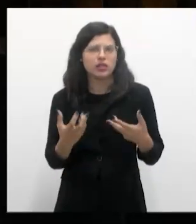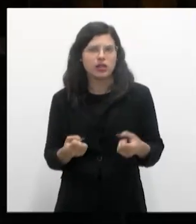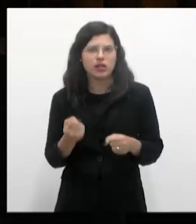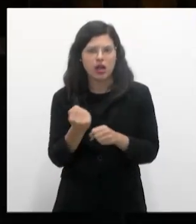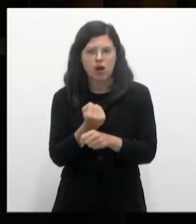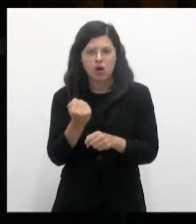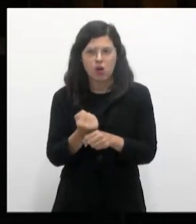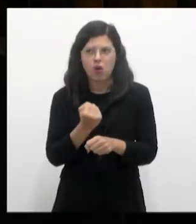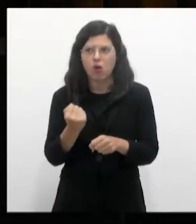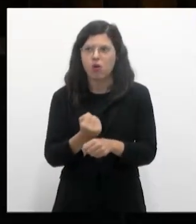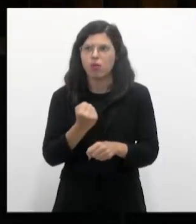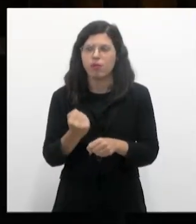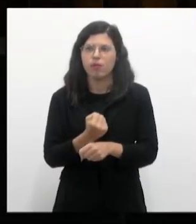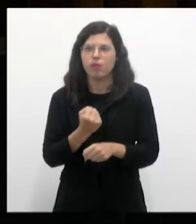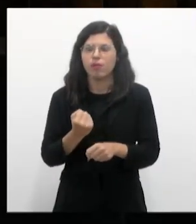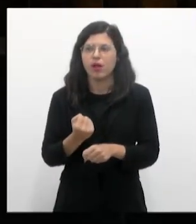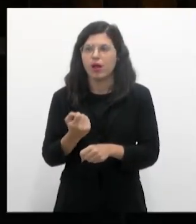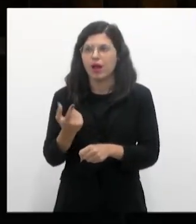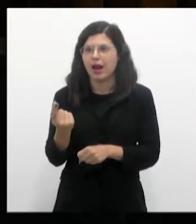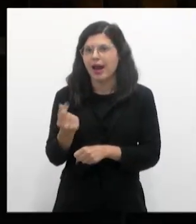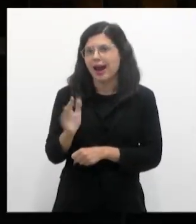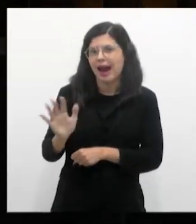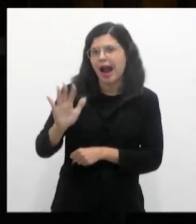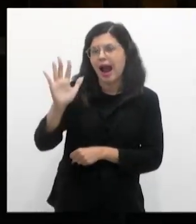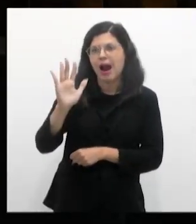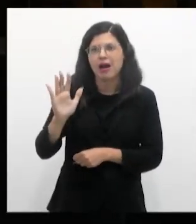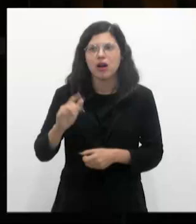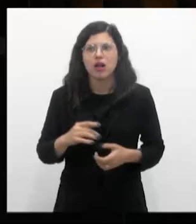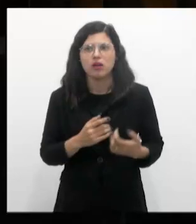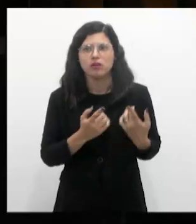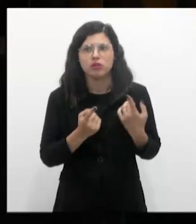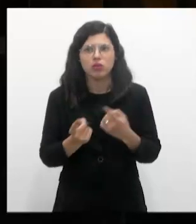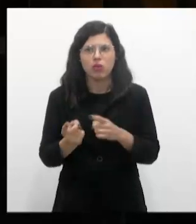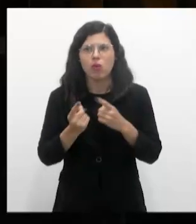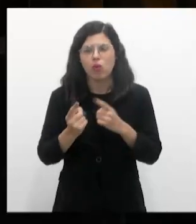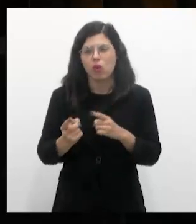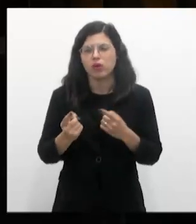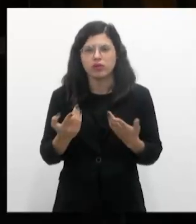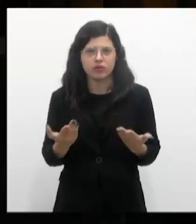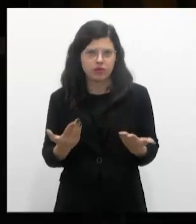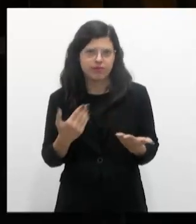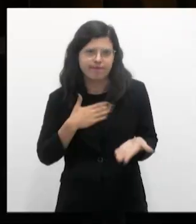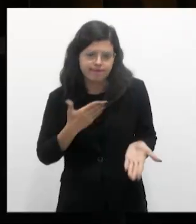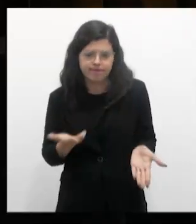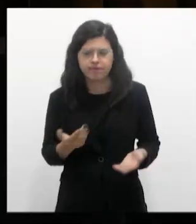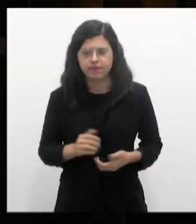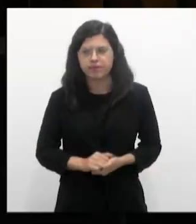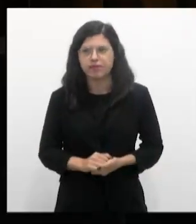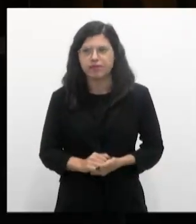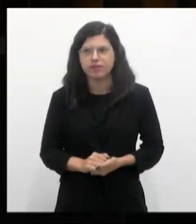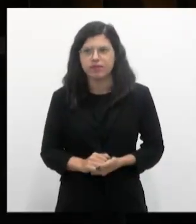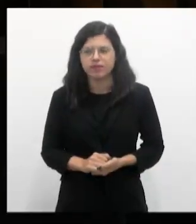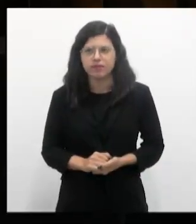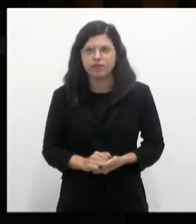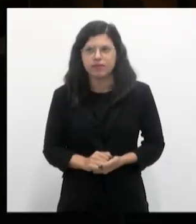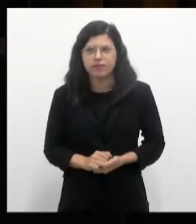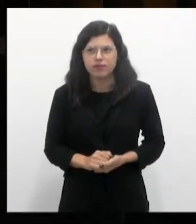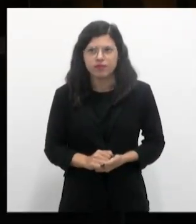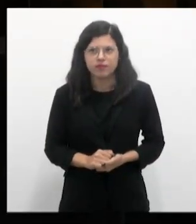obras superfaturado atacando a minha honra. Mas um detalhe,